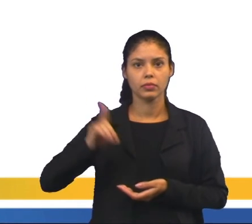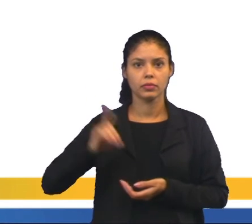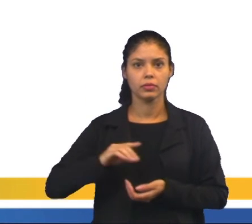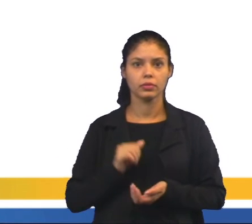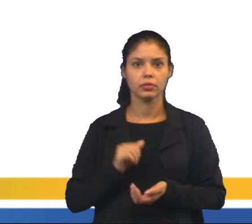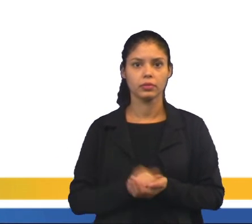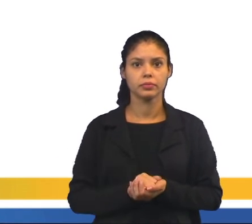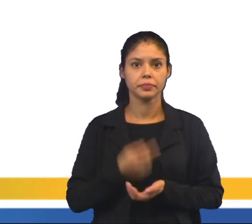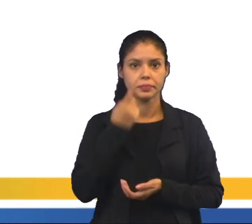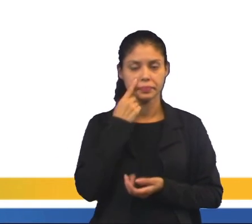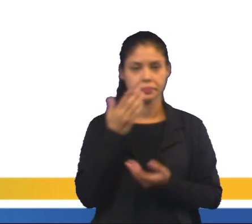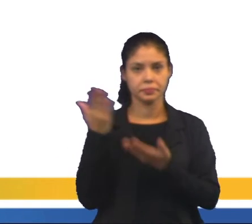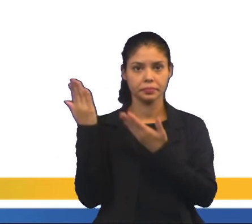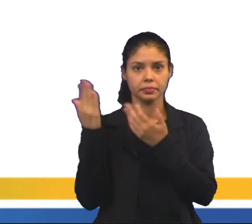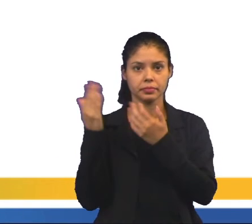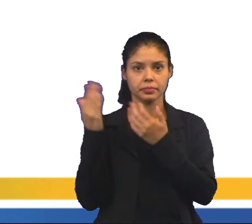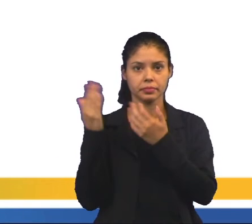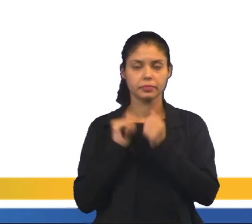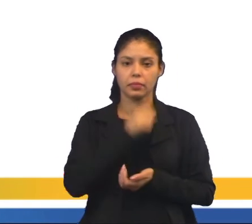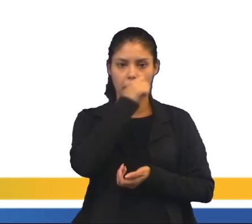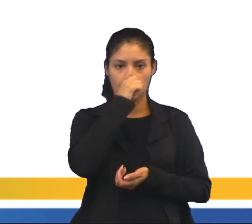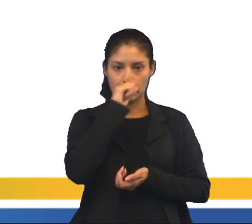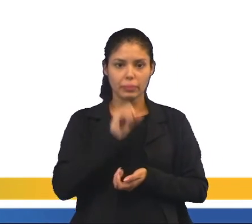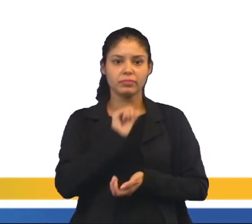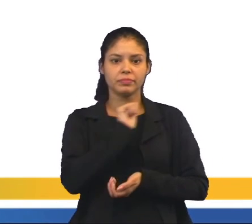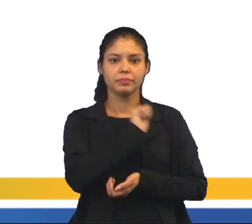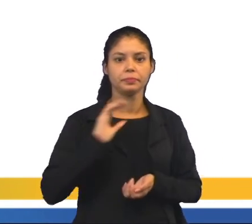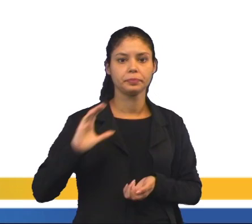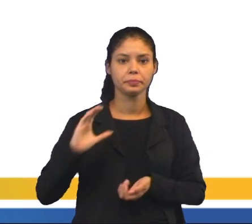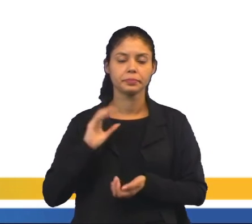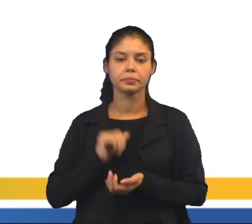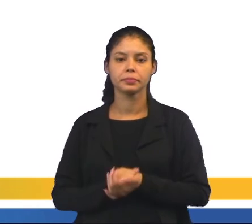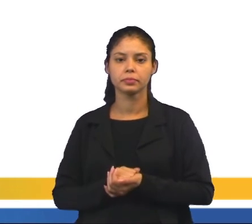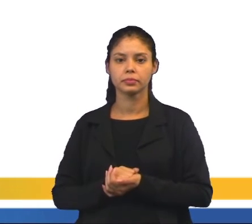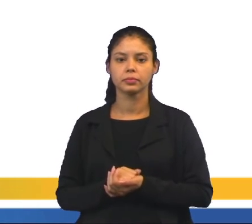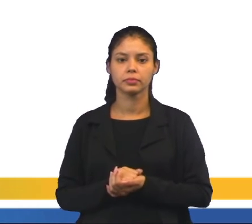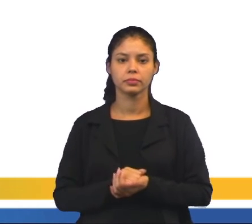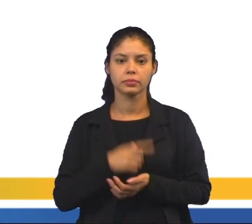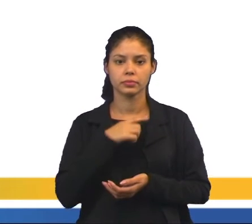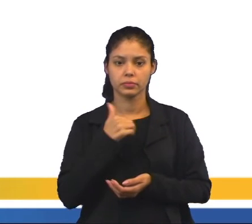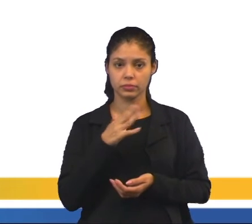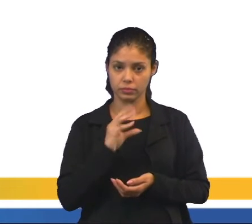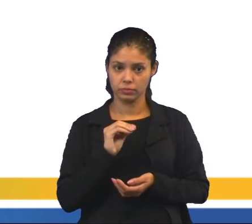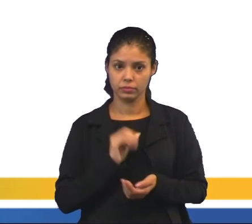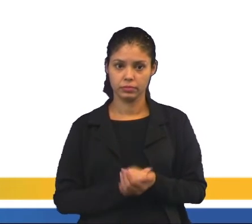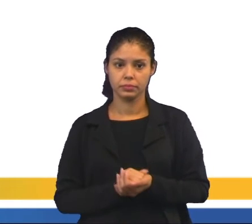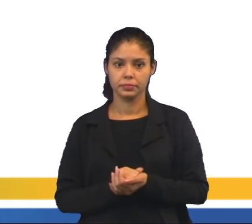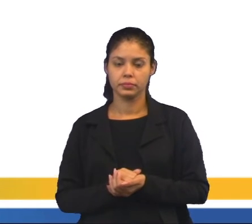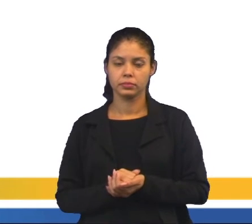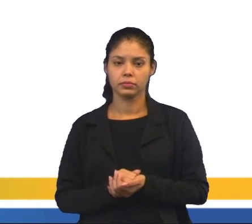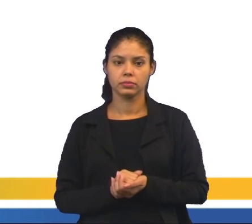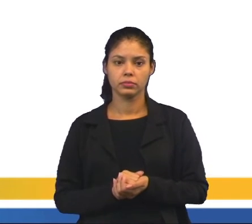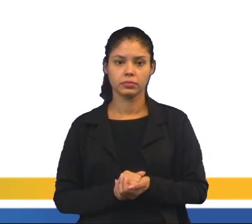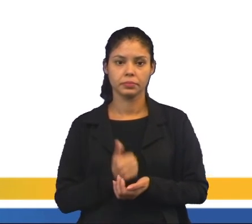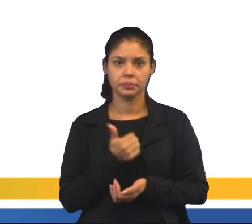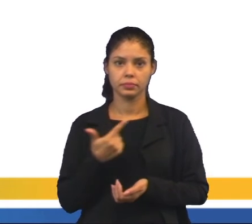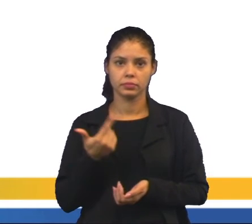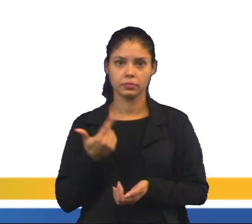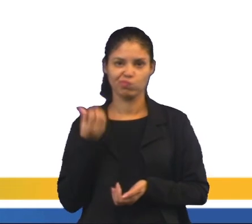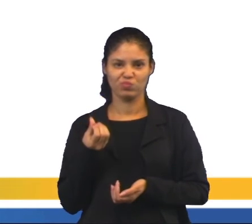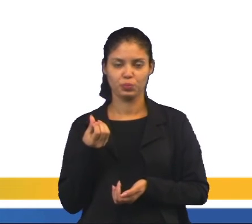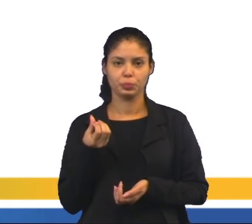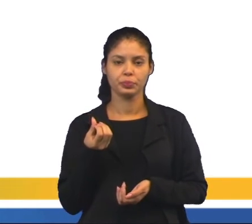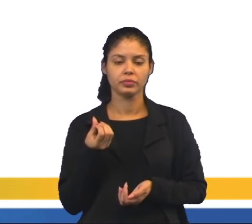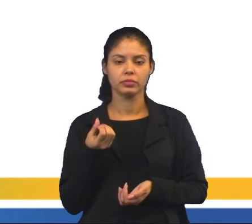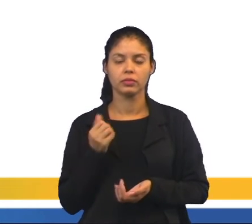que vocês estão vendo na tela. De A a C, tá? Que nós temos 10. E a base lá, que era 12, agora